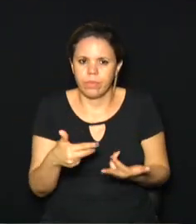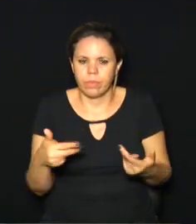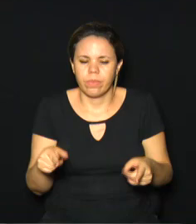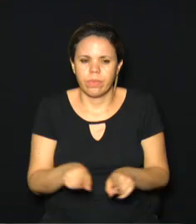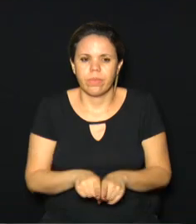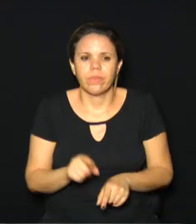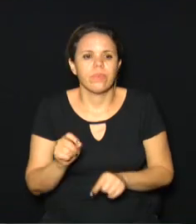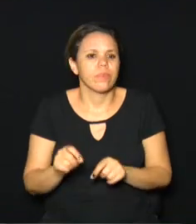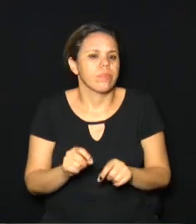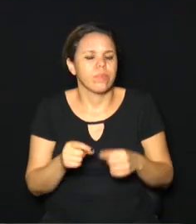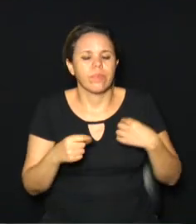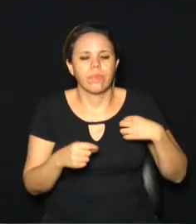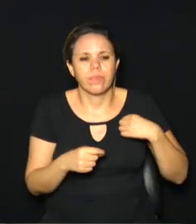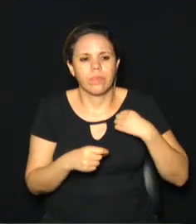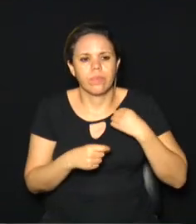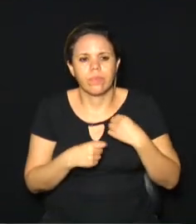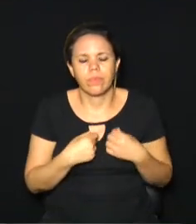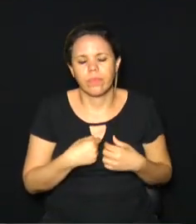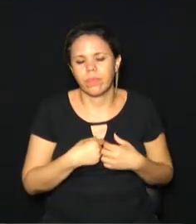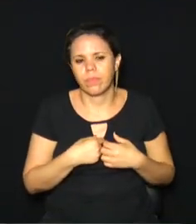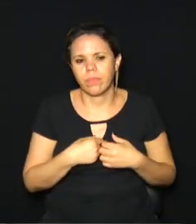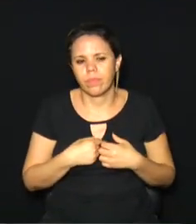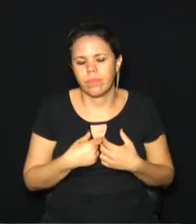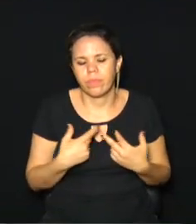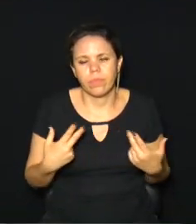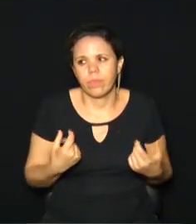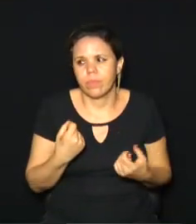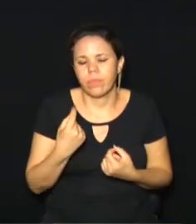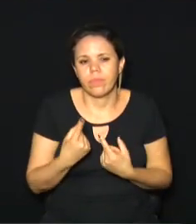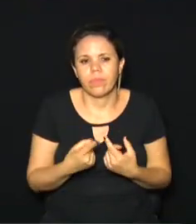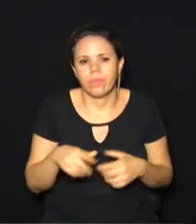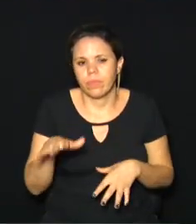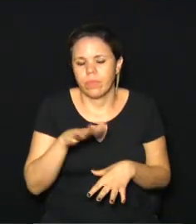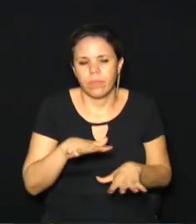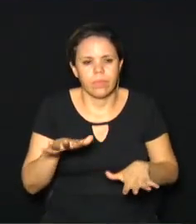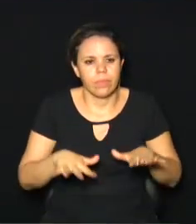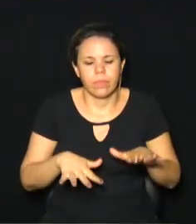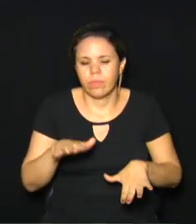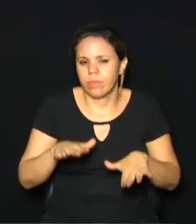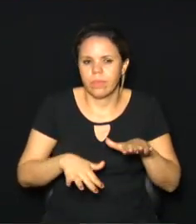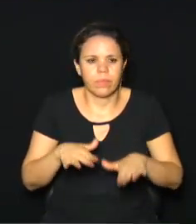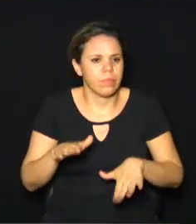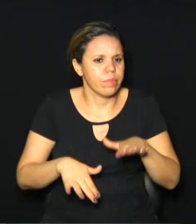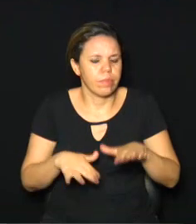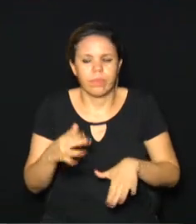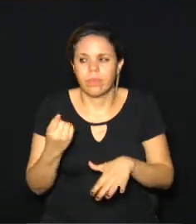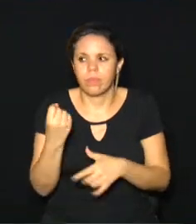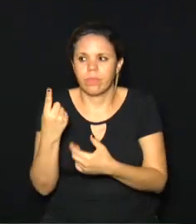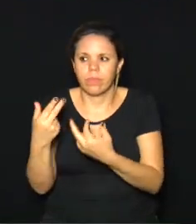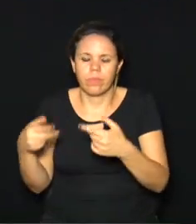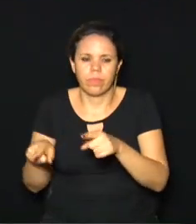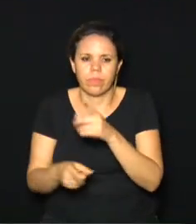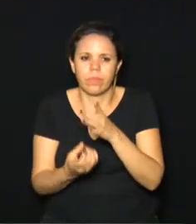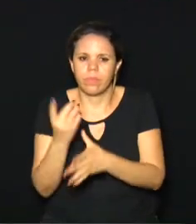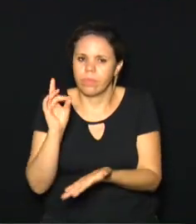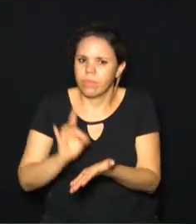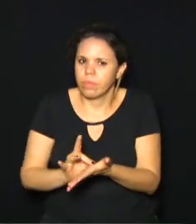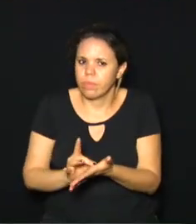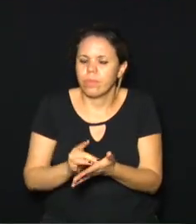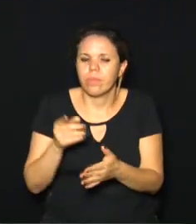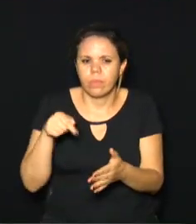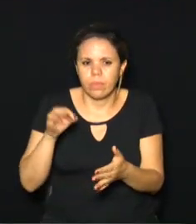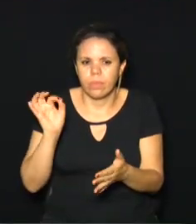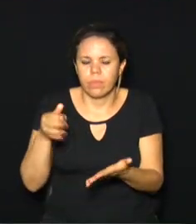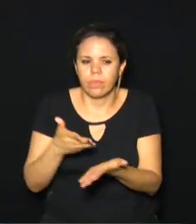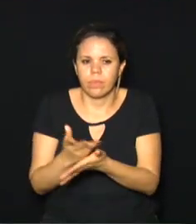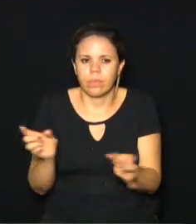que vamos dizer assim, é uma alha, é uma coisa assim que depende de um fato que é